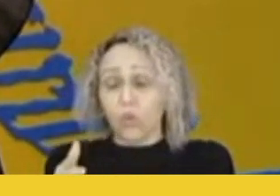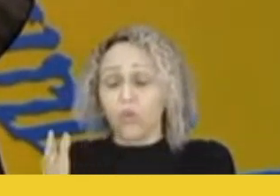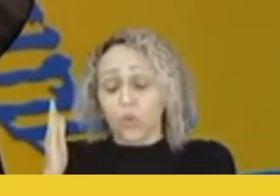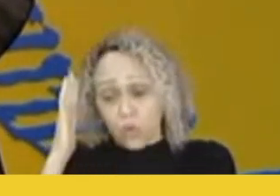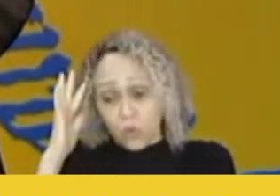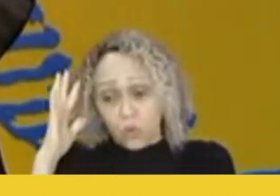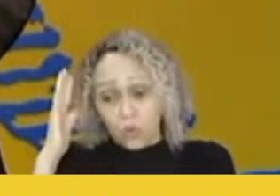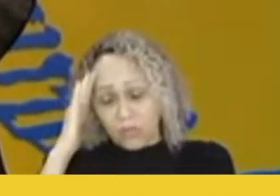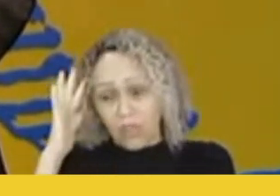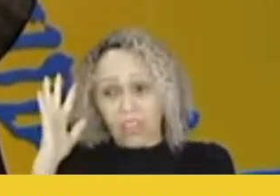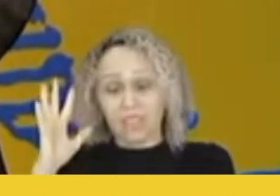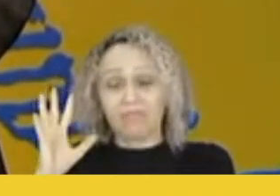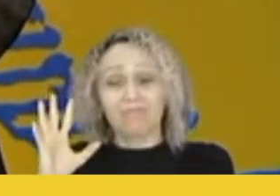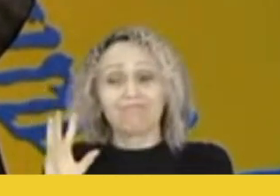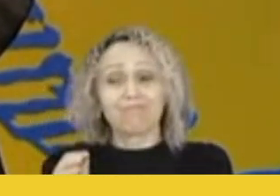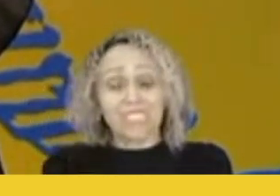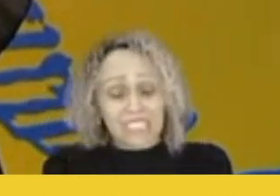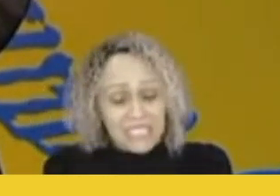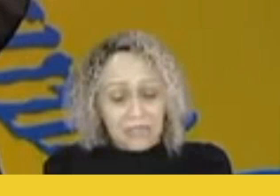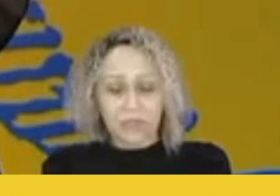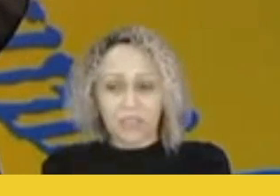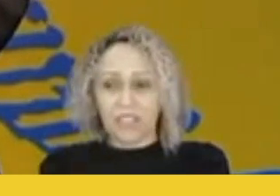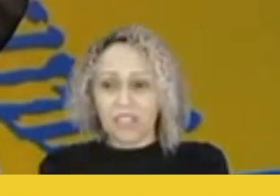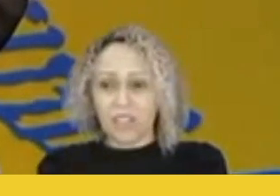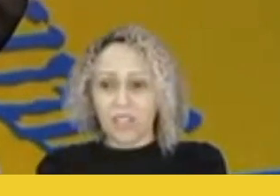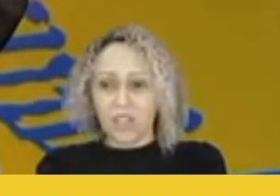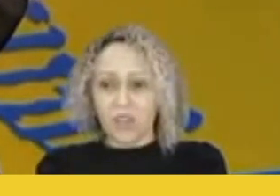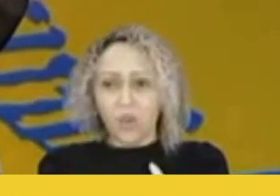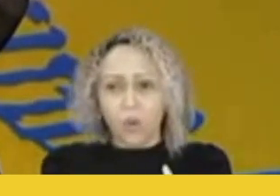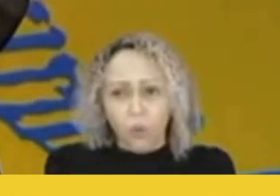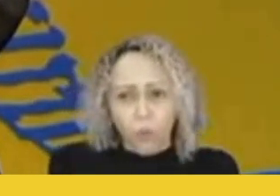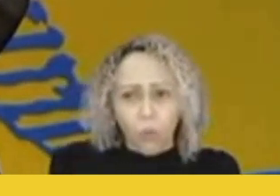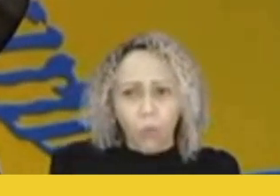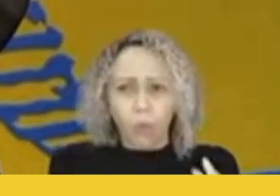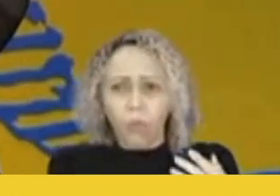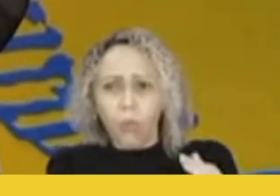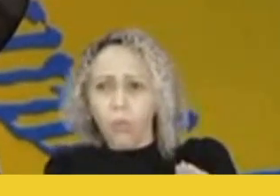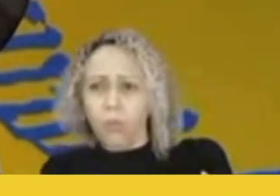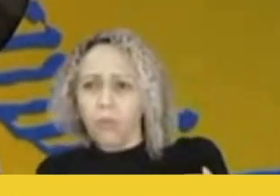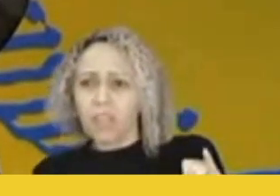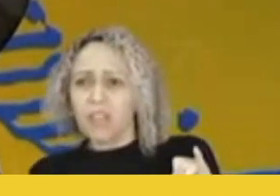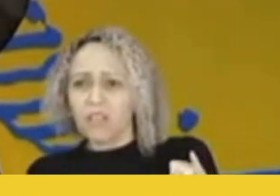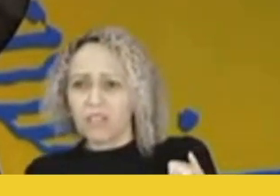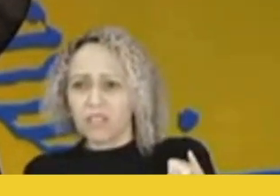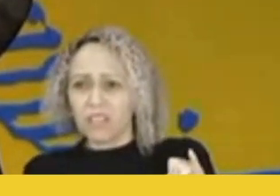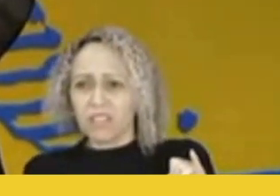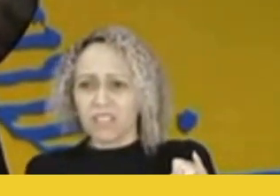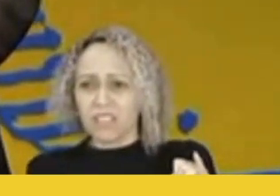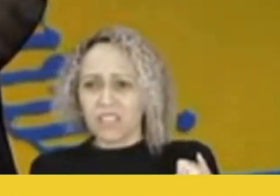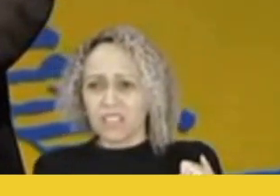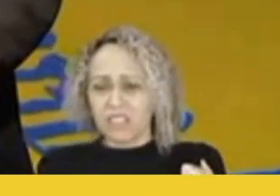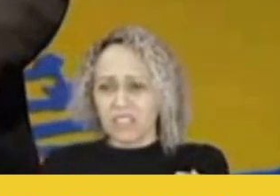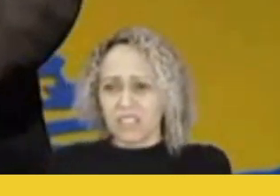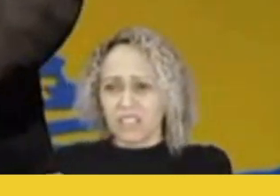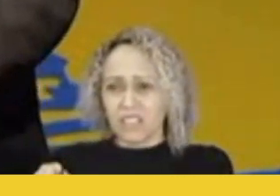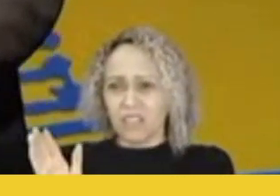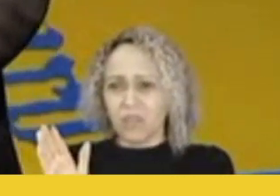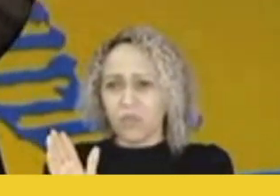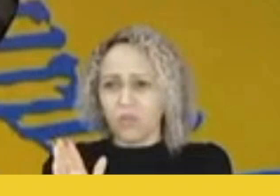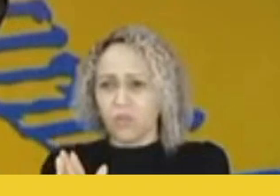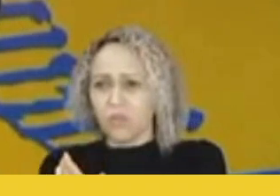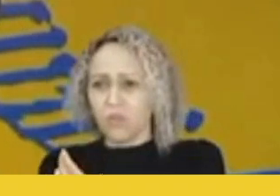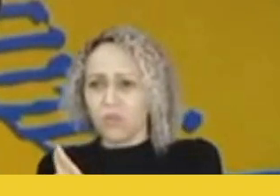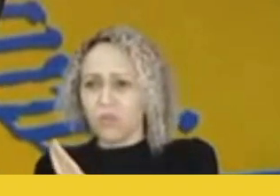milhões, previsão inicial, reduzido para 1,2, obviamente implicará em 2023 no